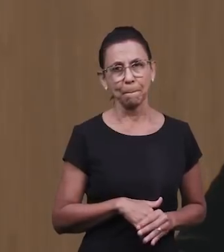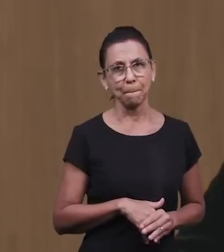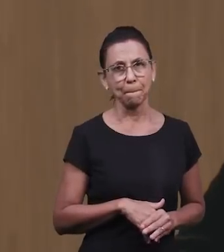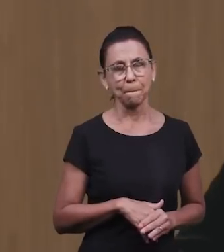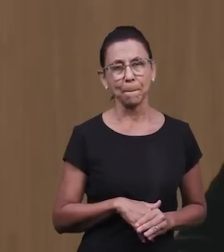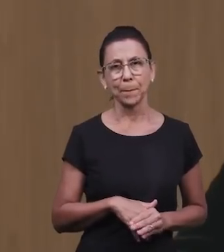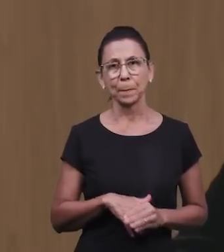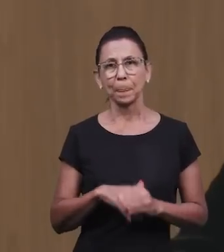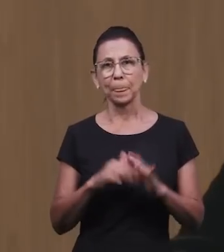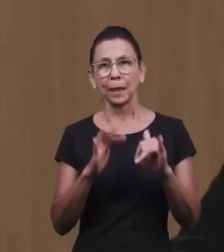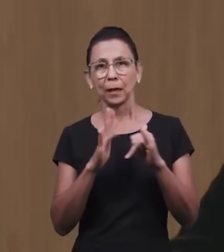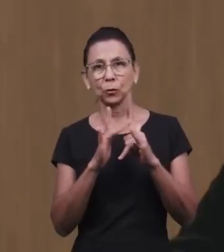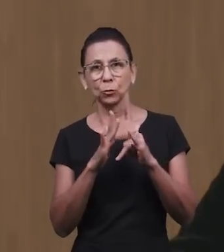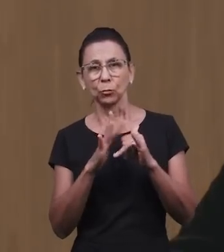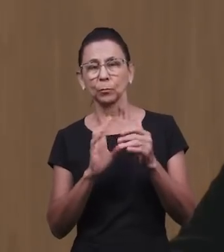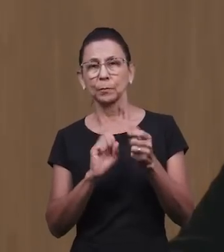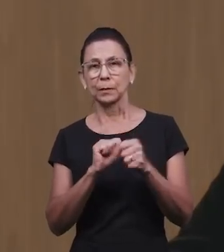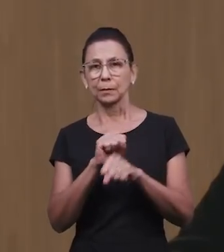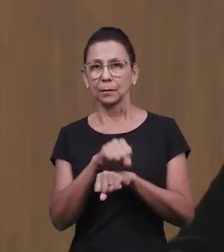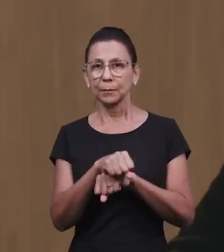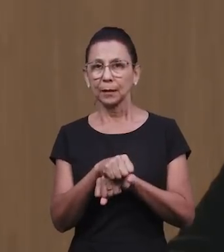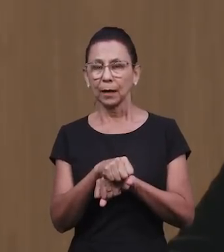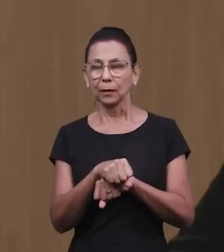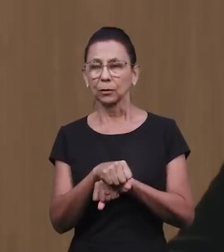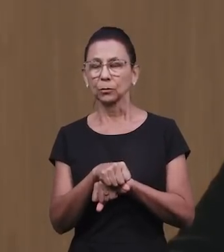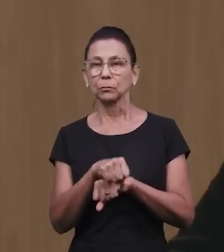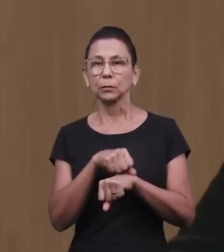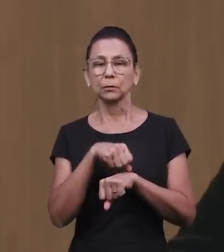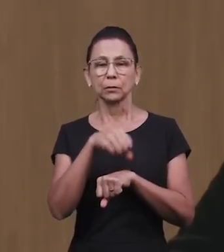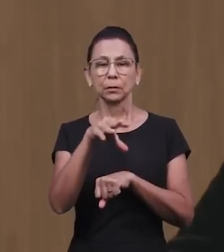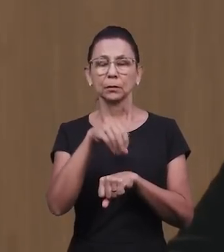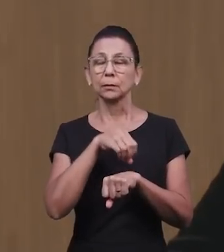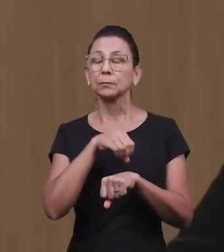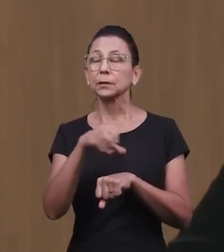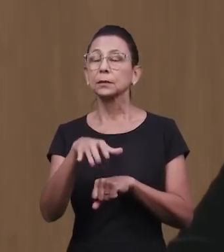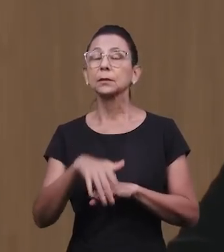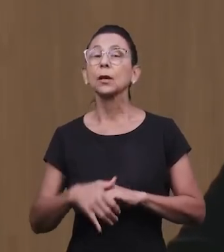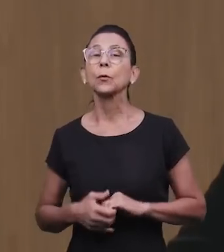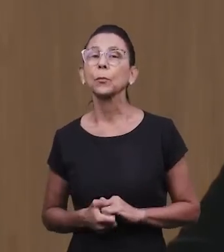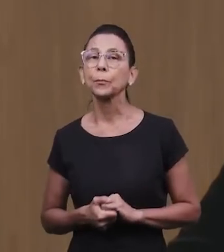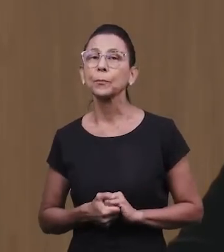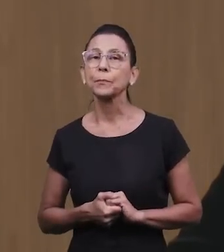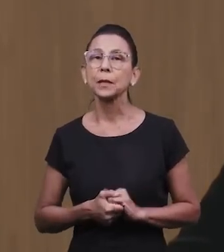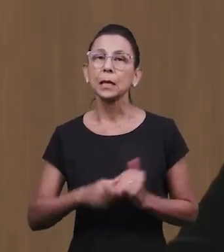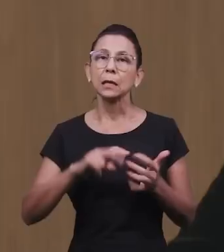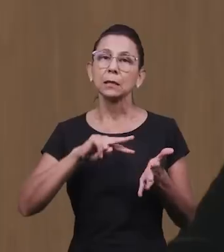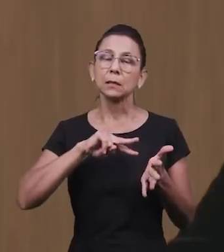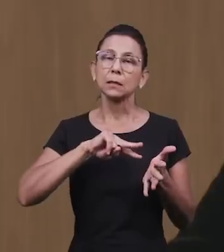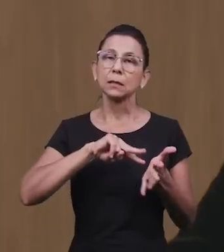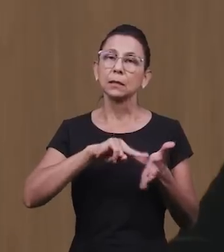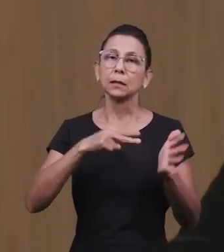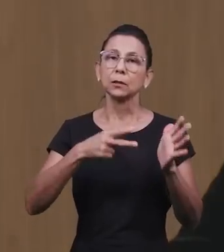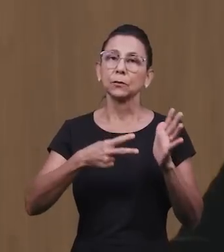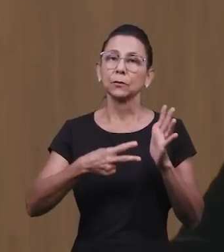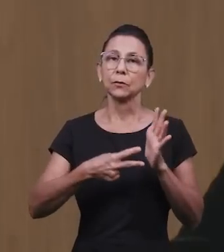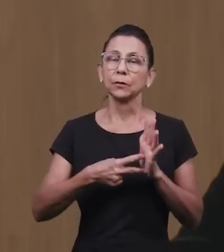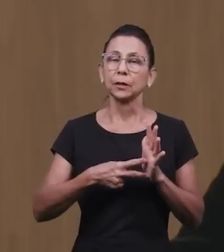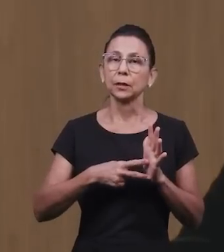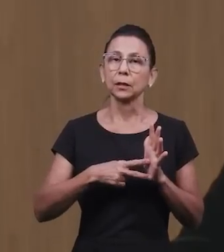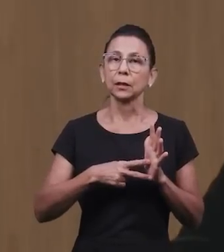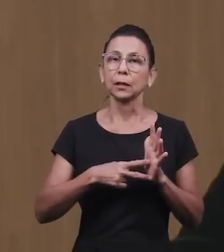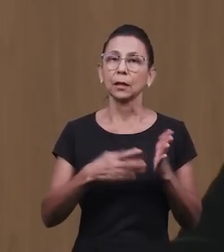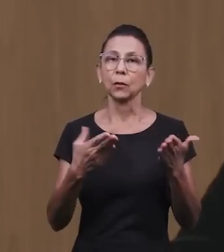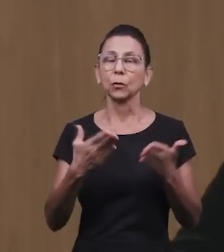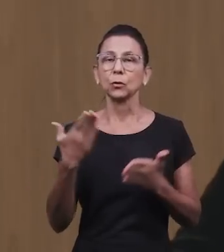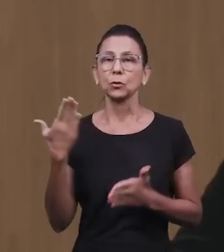a transmissão via YouTube dos seminários significa ou significou em termos